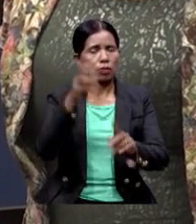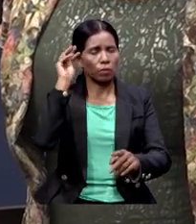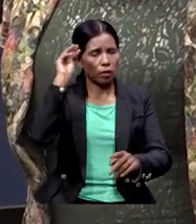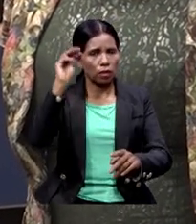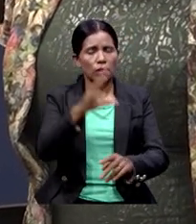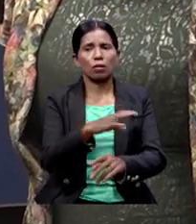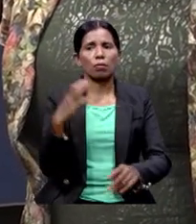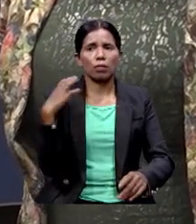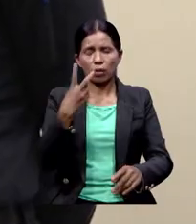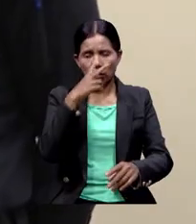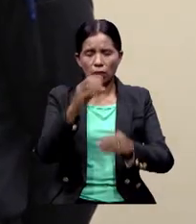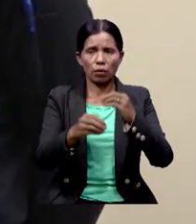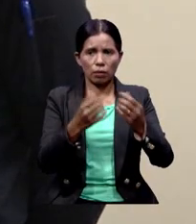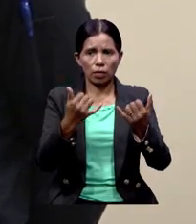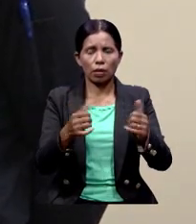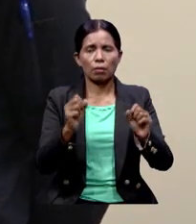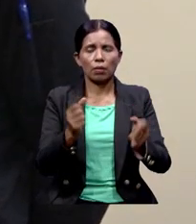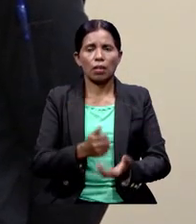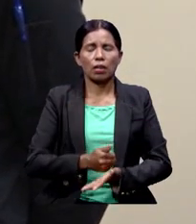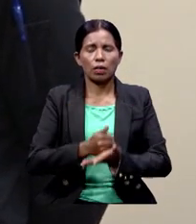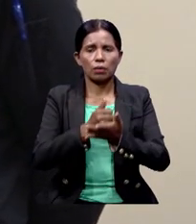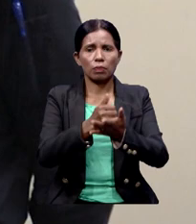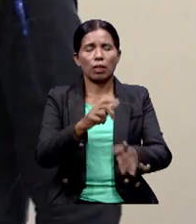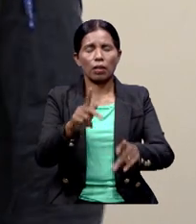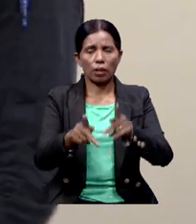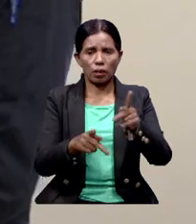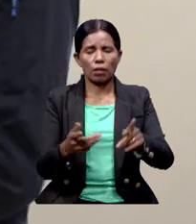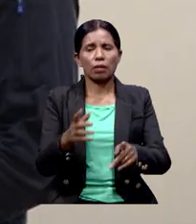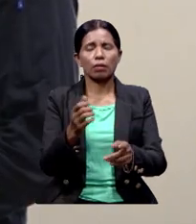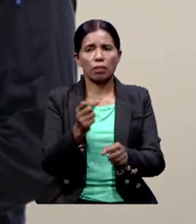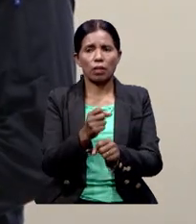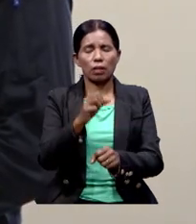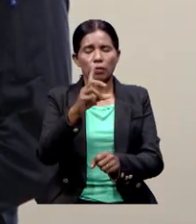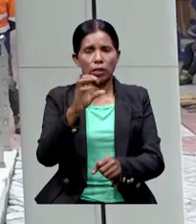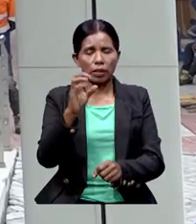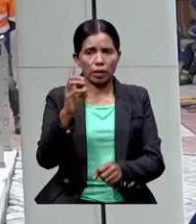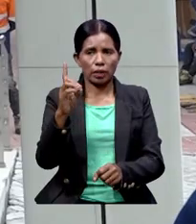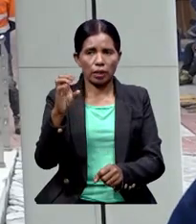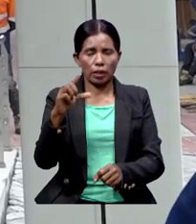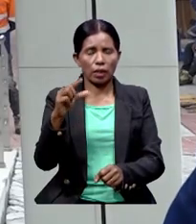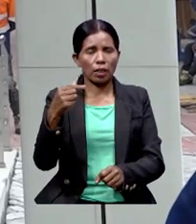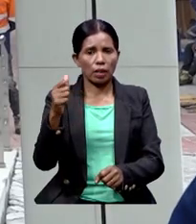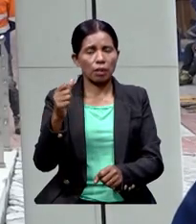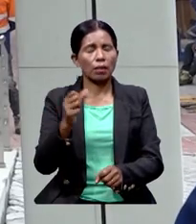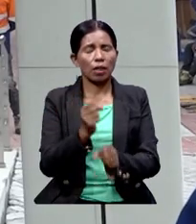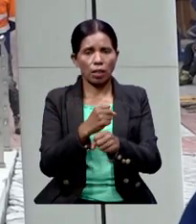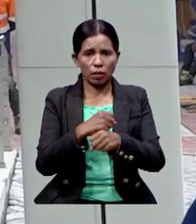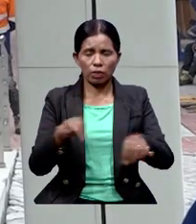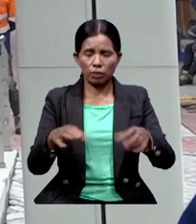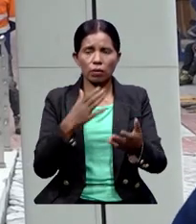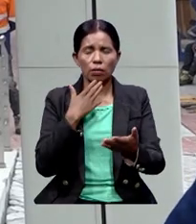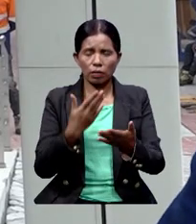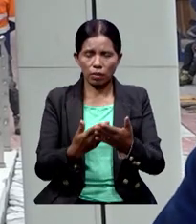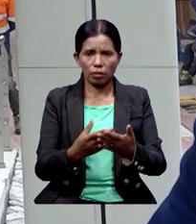competente atu hare kestau ne nune bele facilita alfândega atu halo serviço adiak. Dala bara ko no bele cidade ne kwanu tunsai